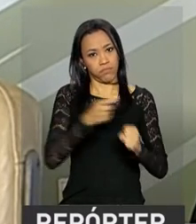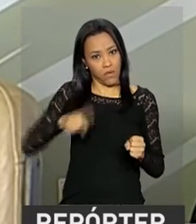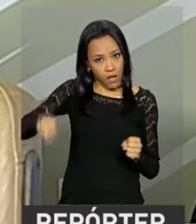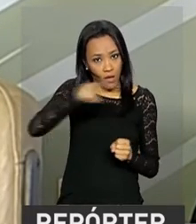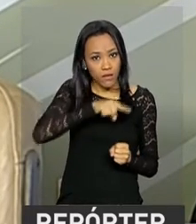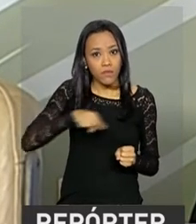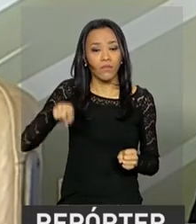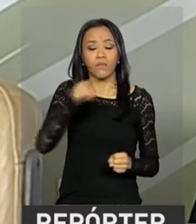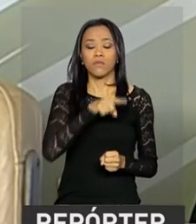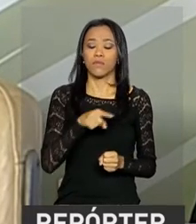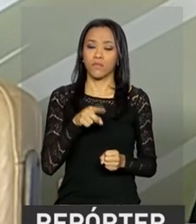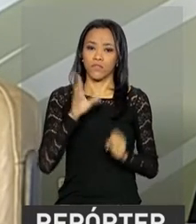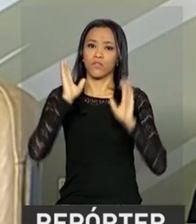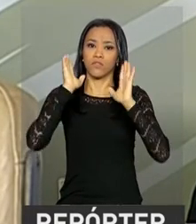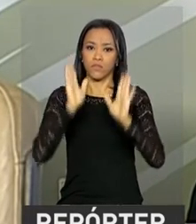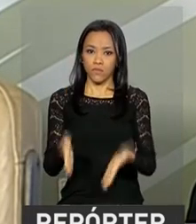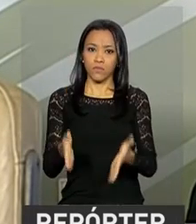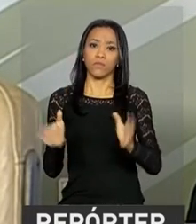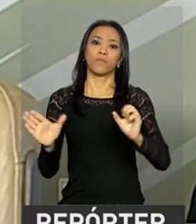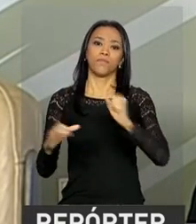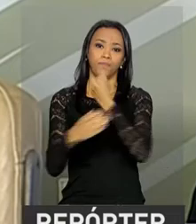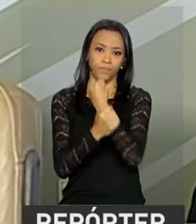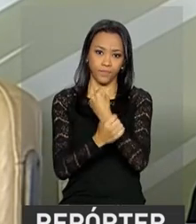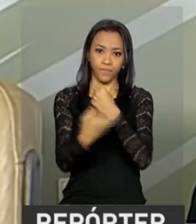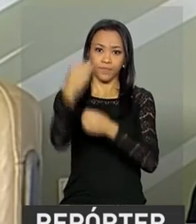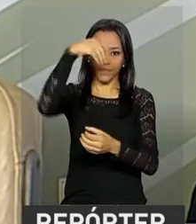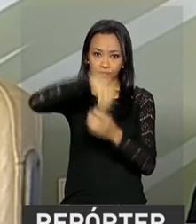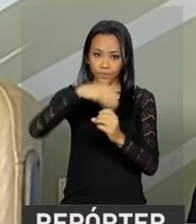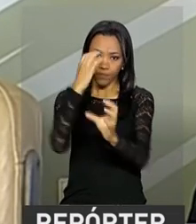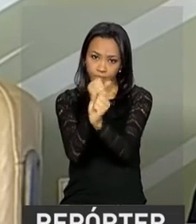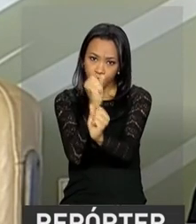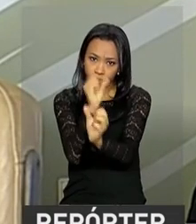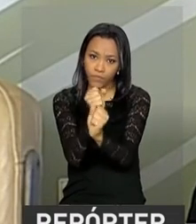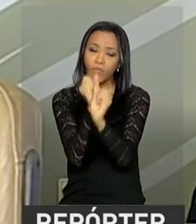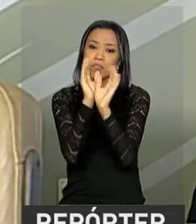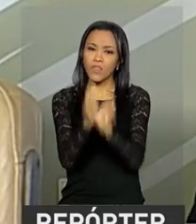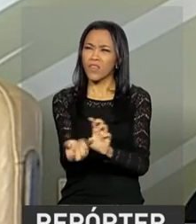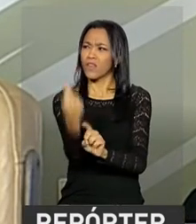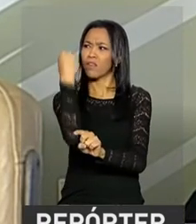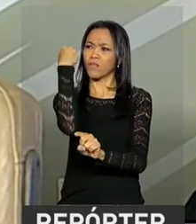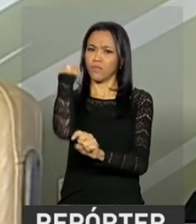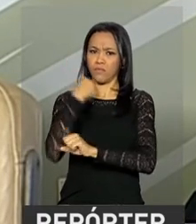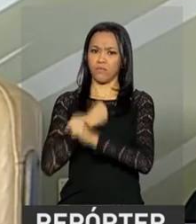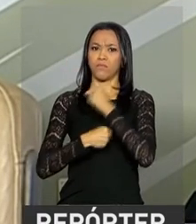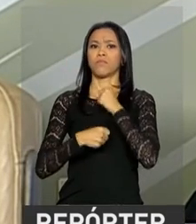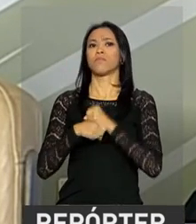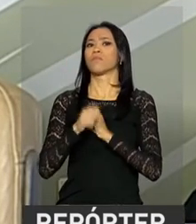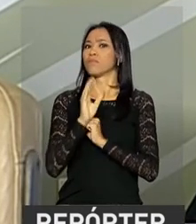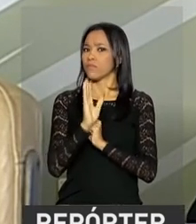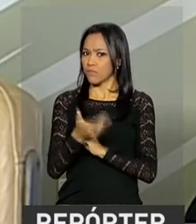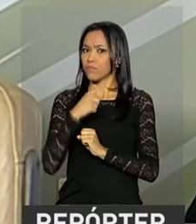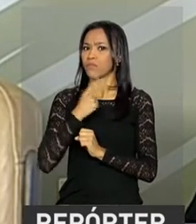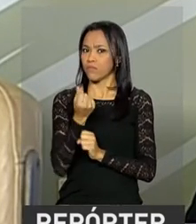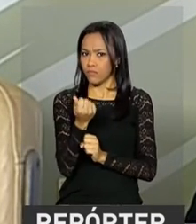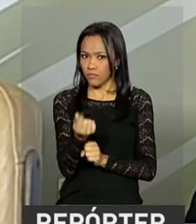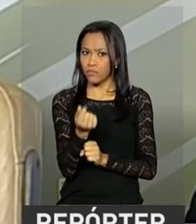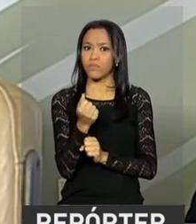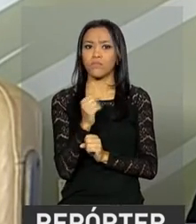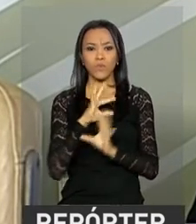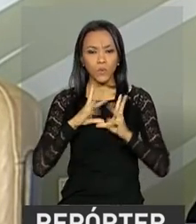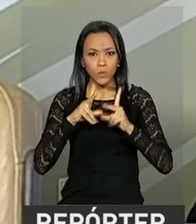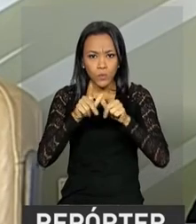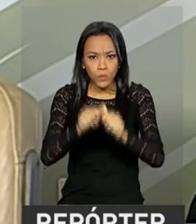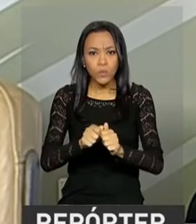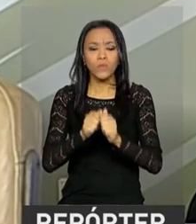está assegurado já no orçamento e já desde o ano passado nós temos disponibilizados todos os recursos necessários